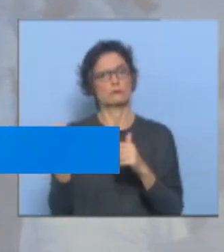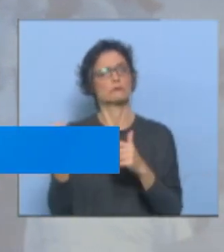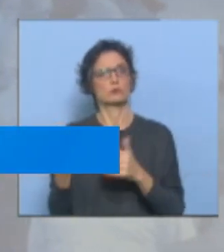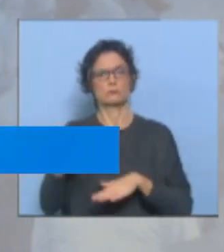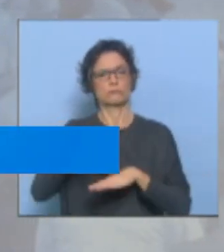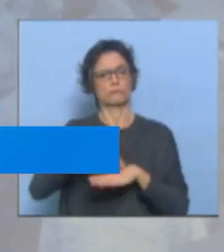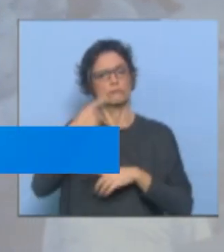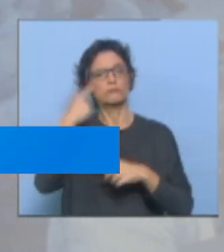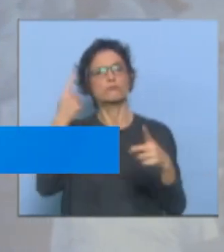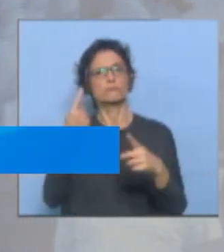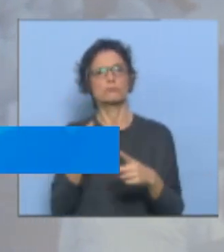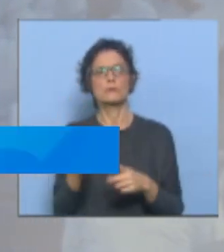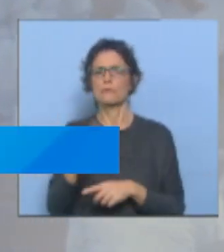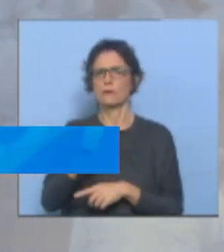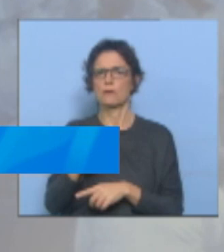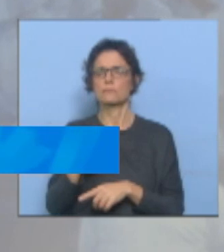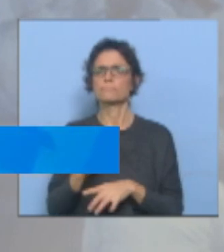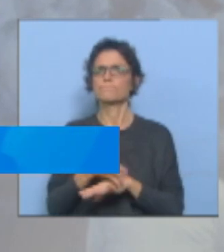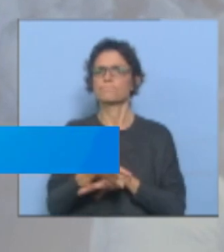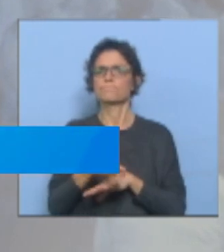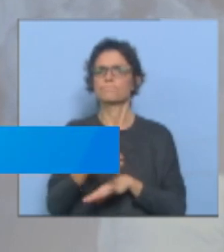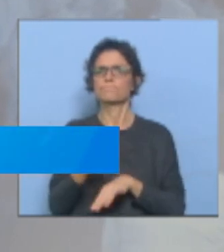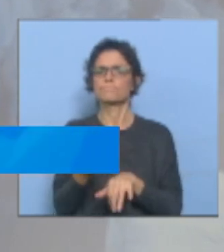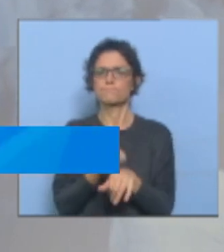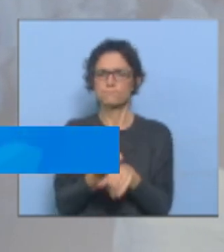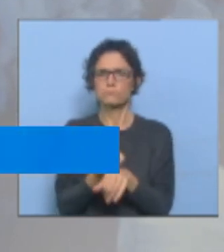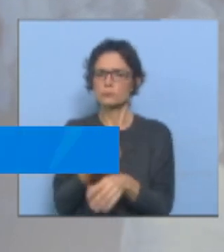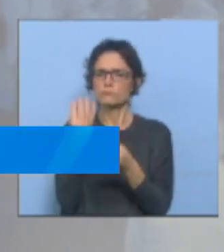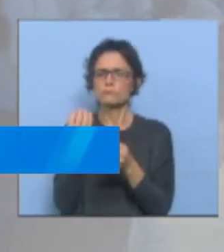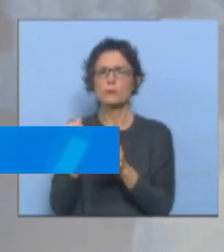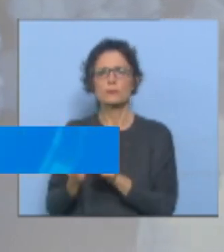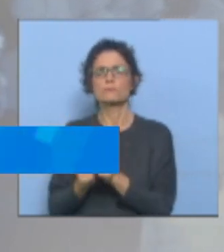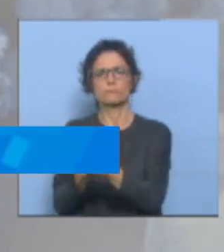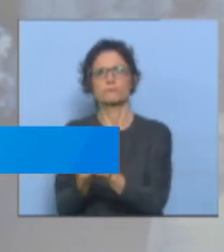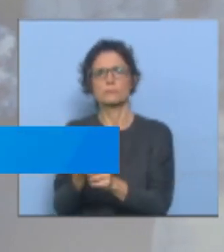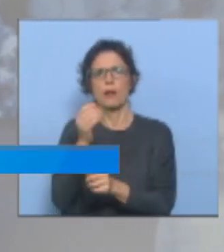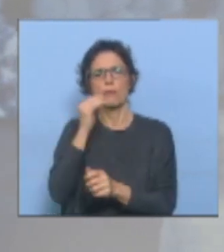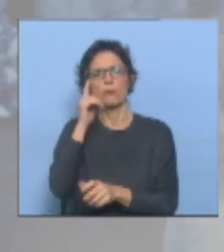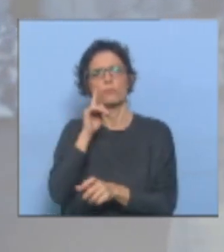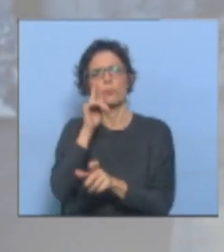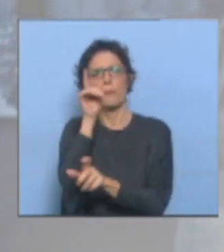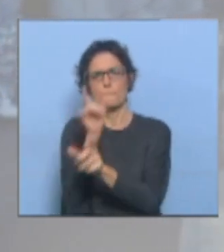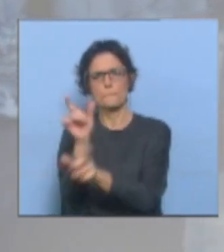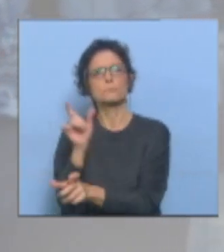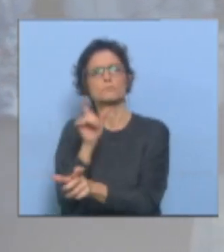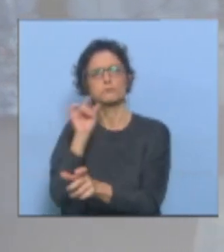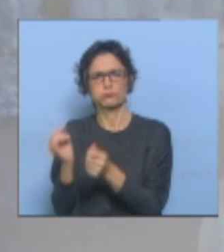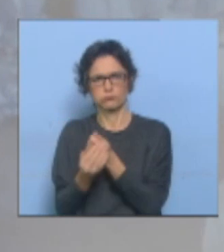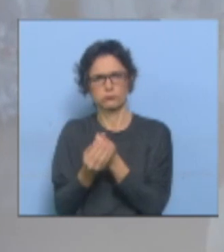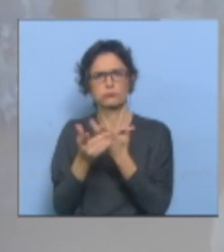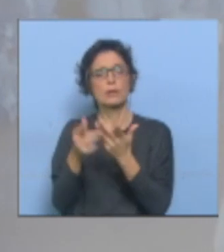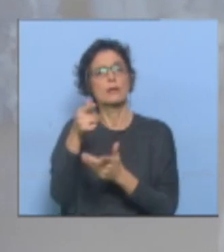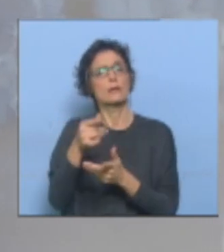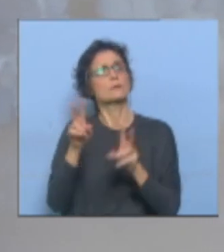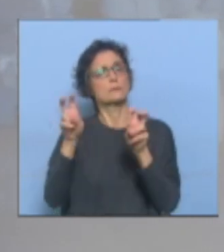públicas, mas sobretudo por ações concretas de acompanhamento dos mais idosos. Um tema que vai estar no centro da análise que fazemos